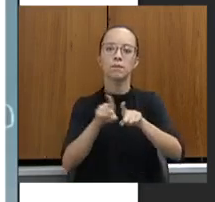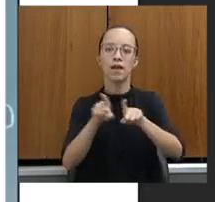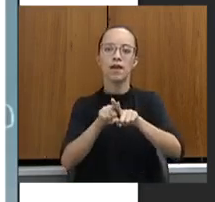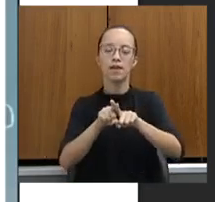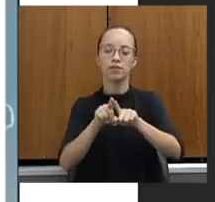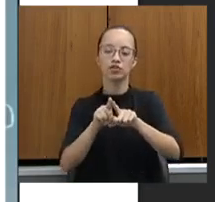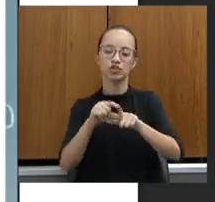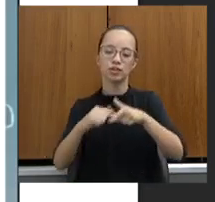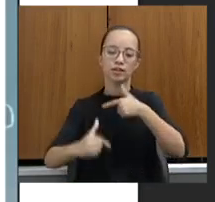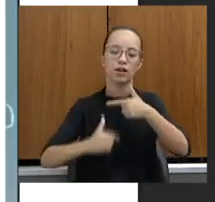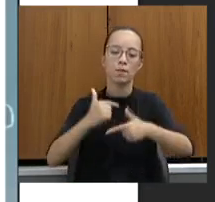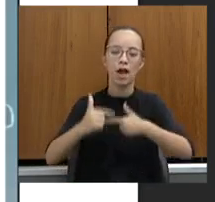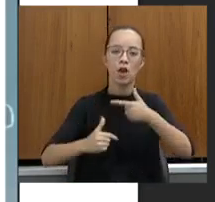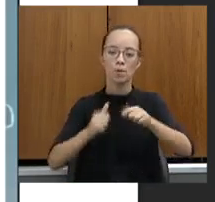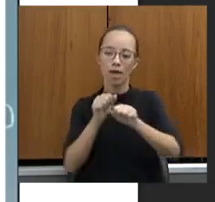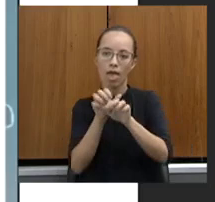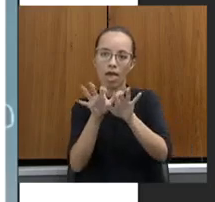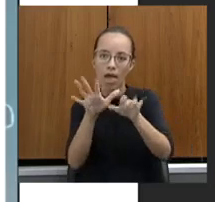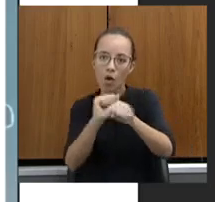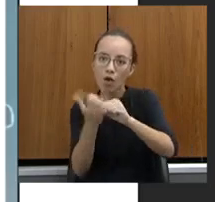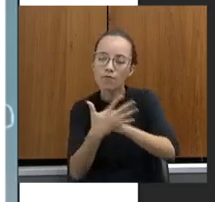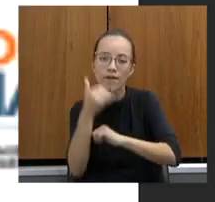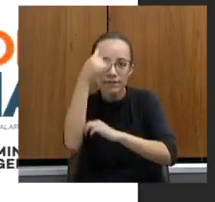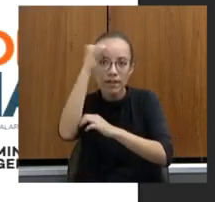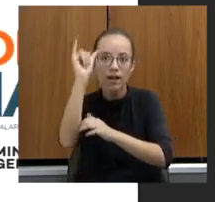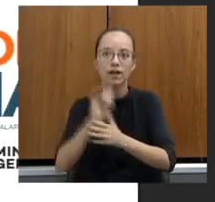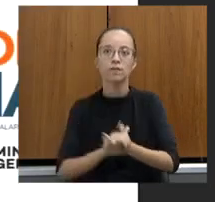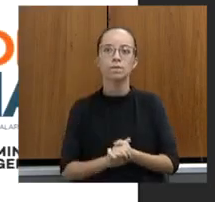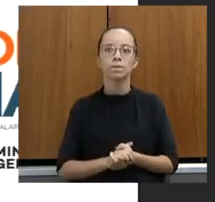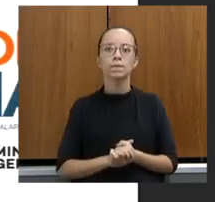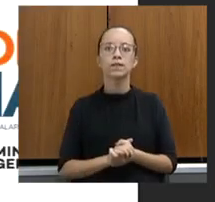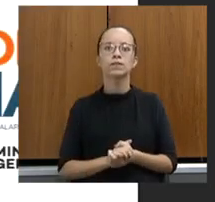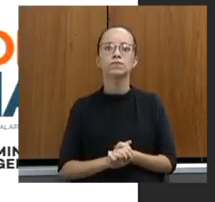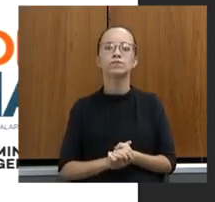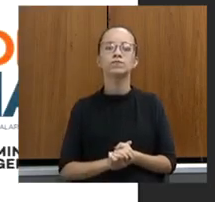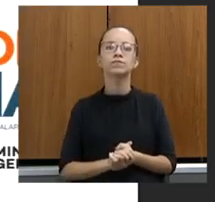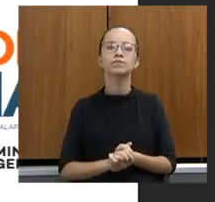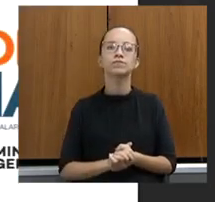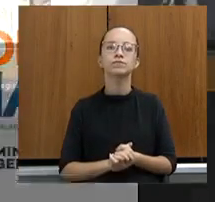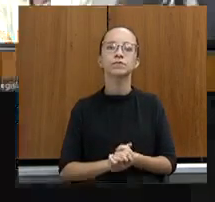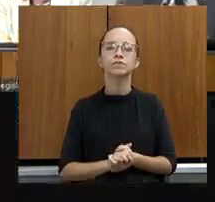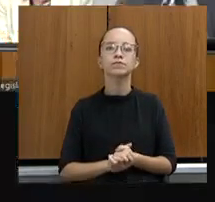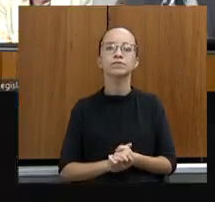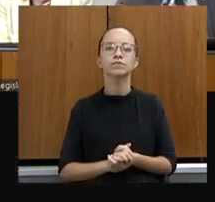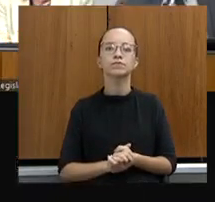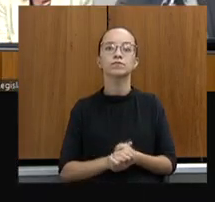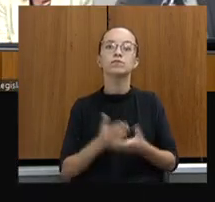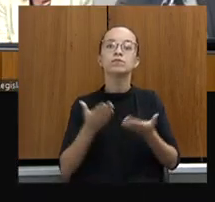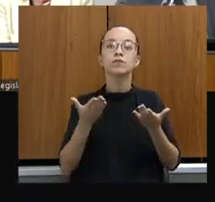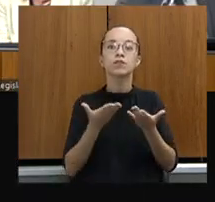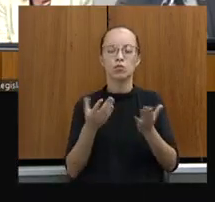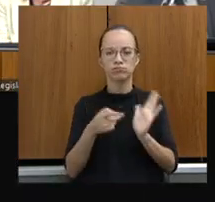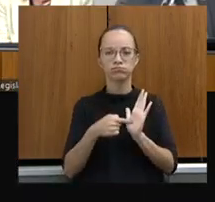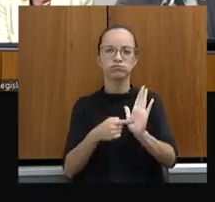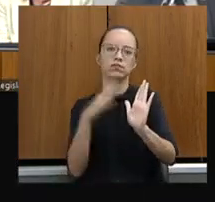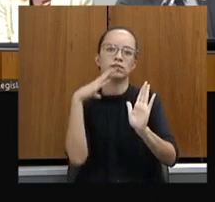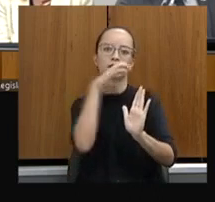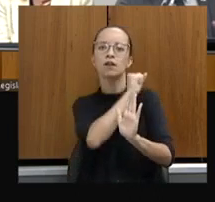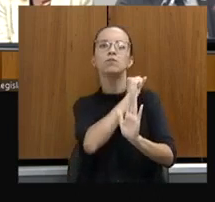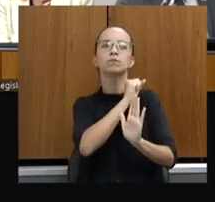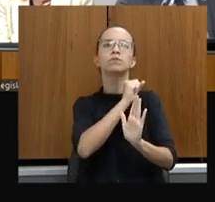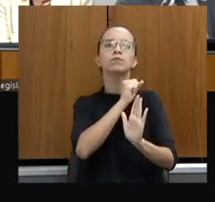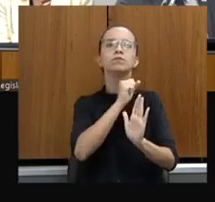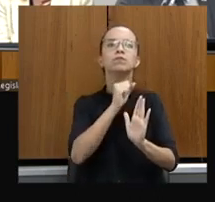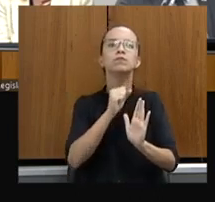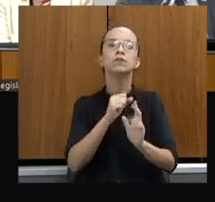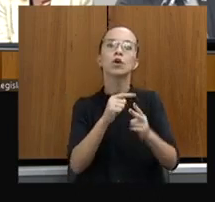conter a propagação do covid-19 pode passar por favor aqui mencionar rapidamente sobre dando